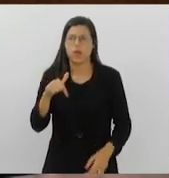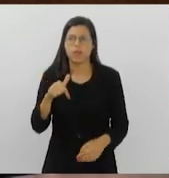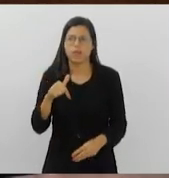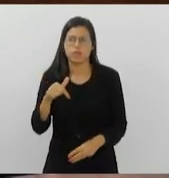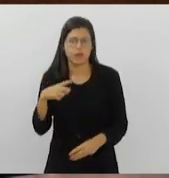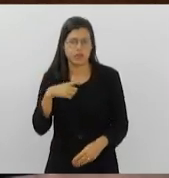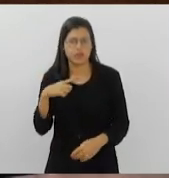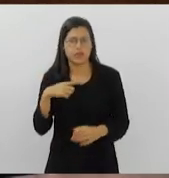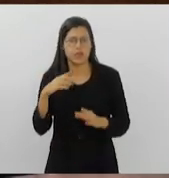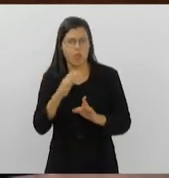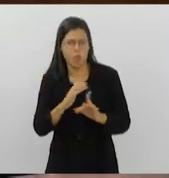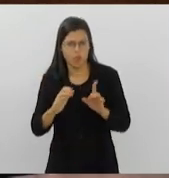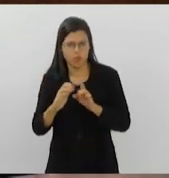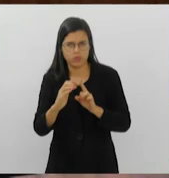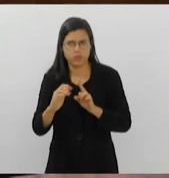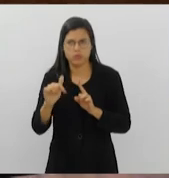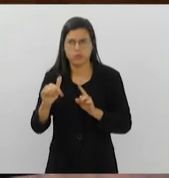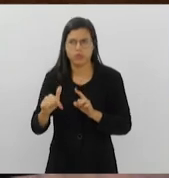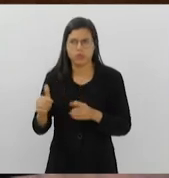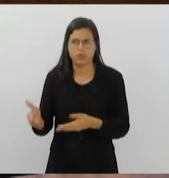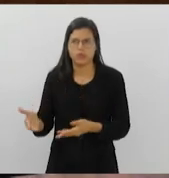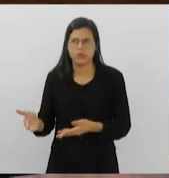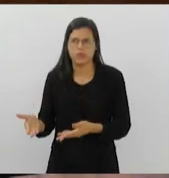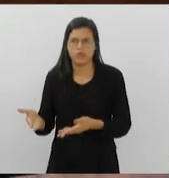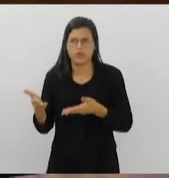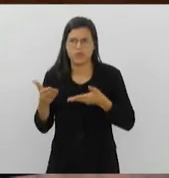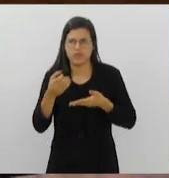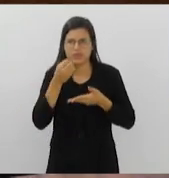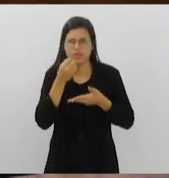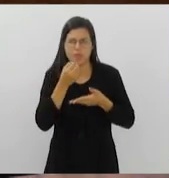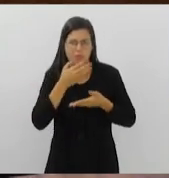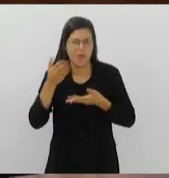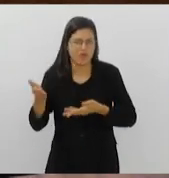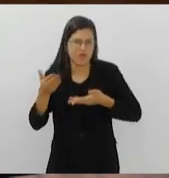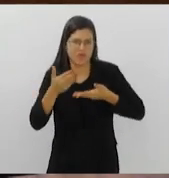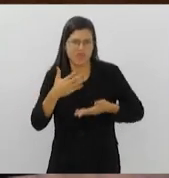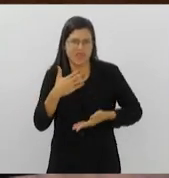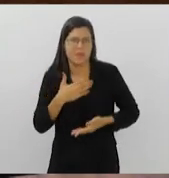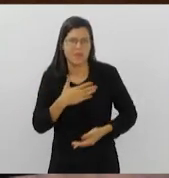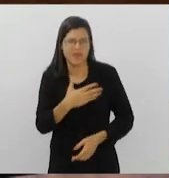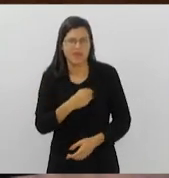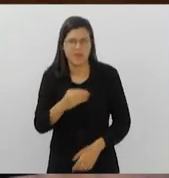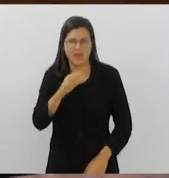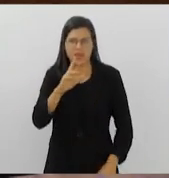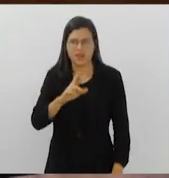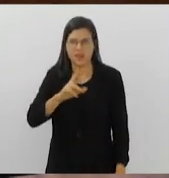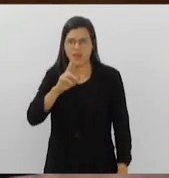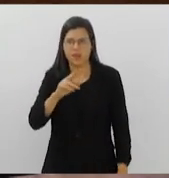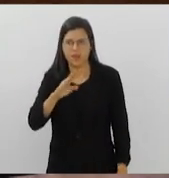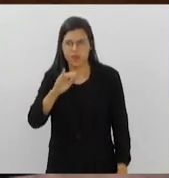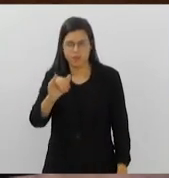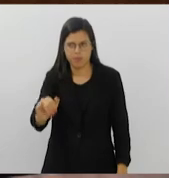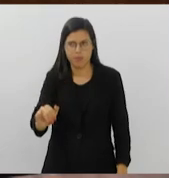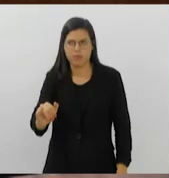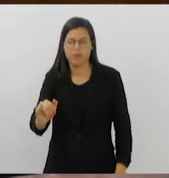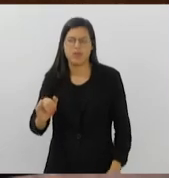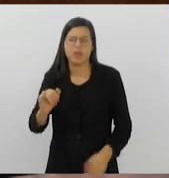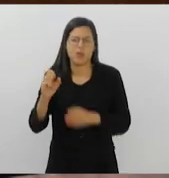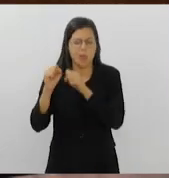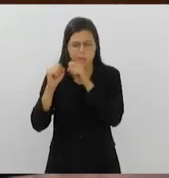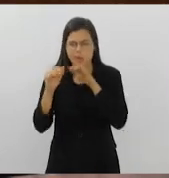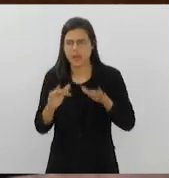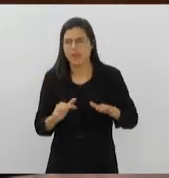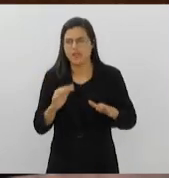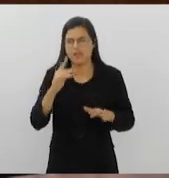graças e boas-vindas para minha filha Rubi, que a gente quer abrir caminhos com muitas bênçãos, e o padre